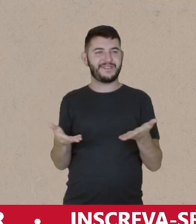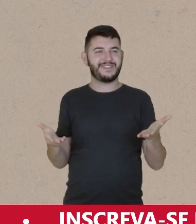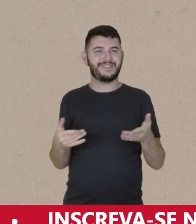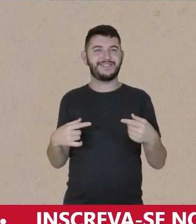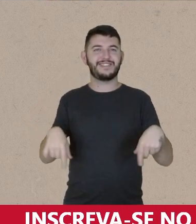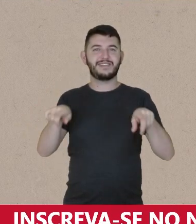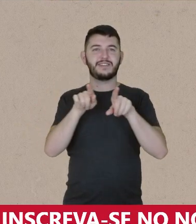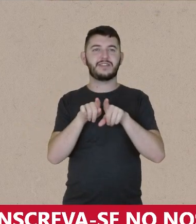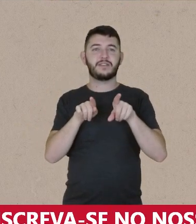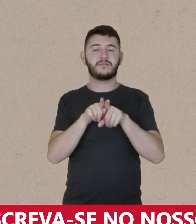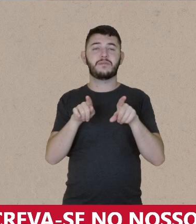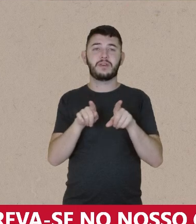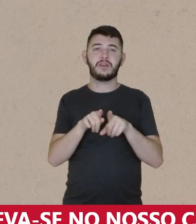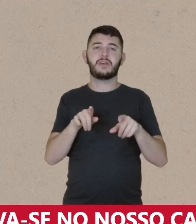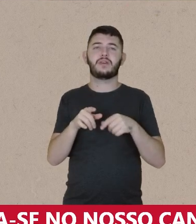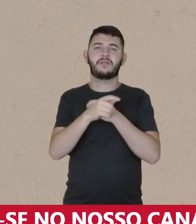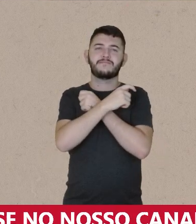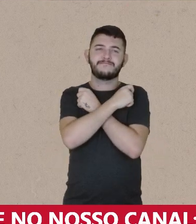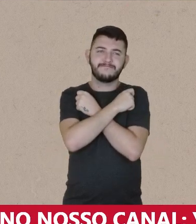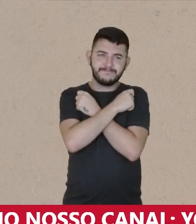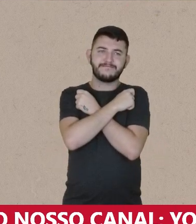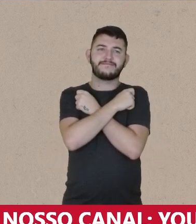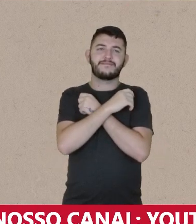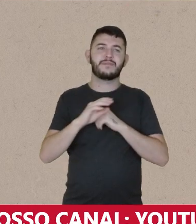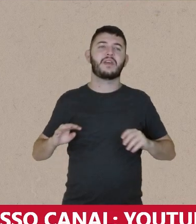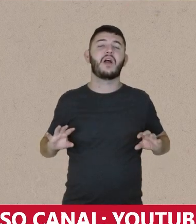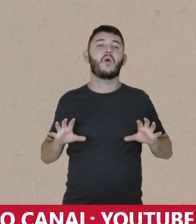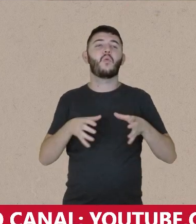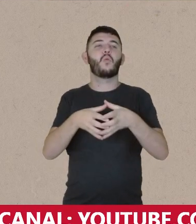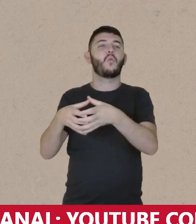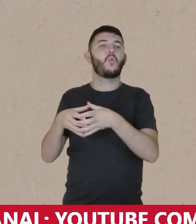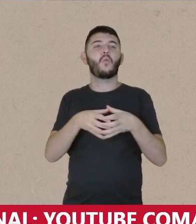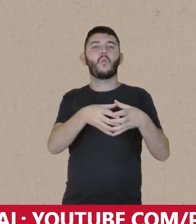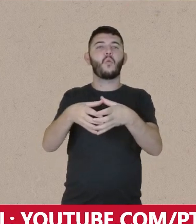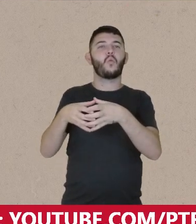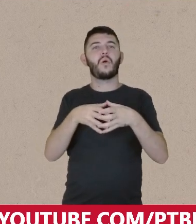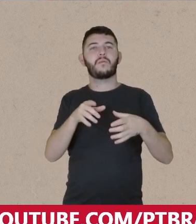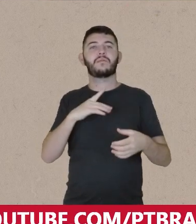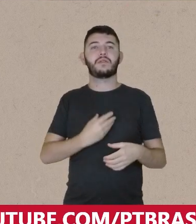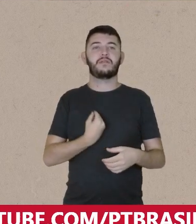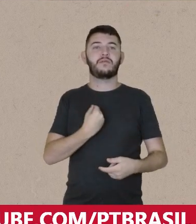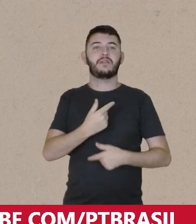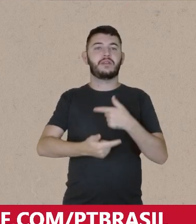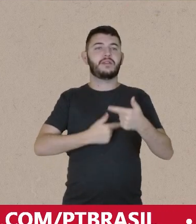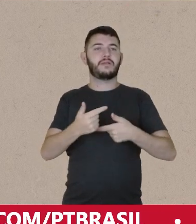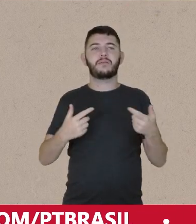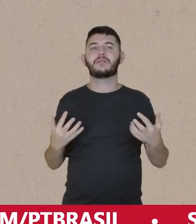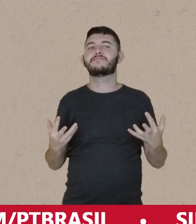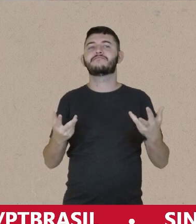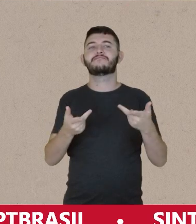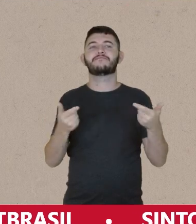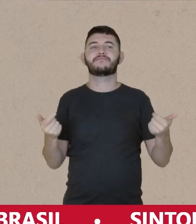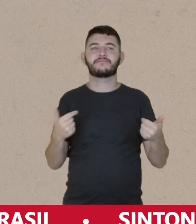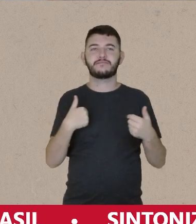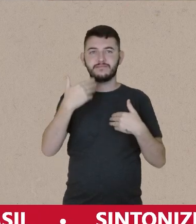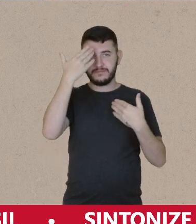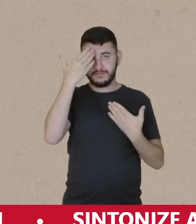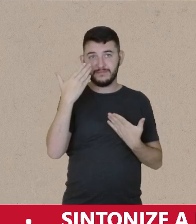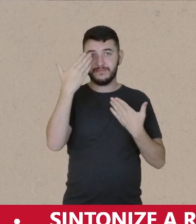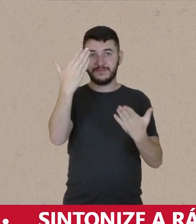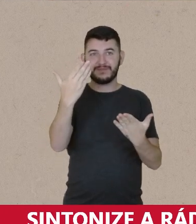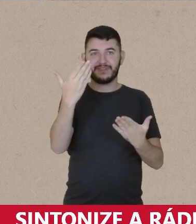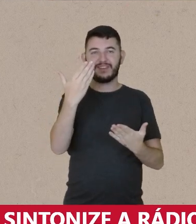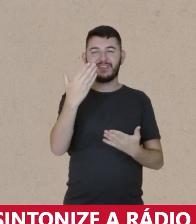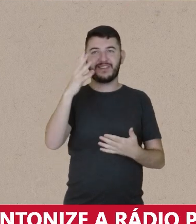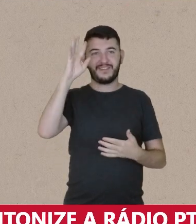participação, e mande nosso abraço a toda a equipe que está fazendo esse trabalho brilhante. Muito obrigada, uma ótima